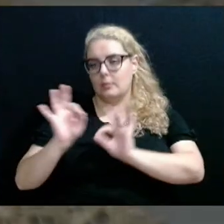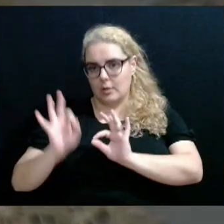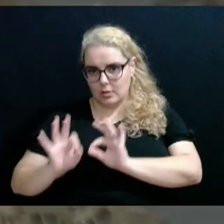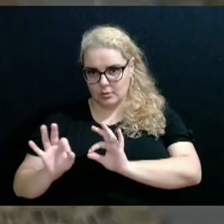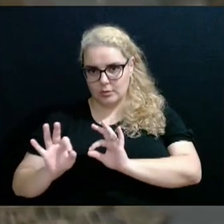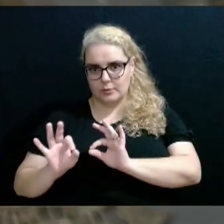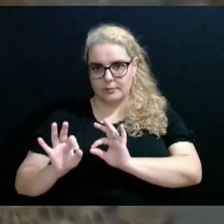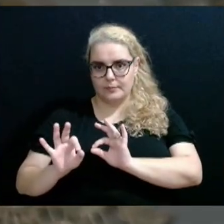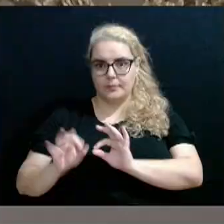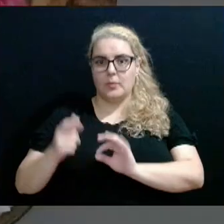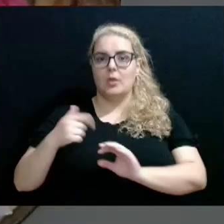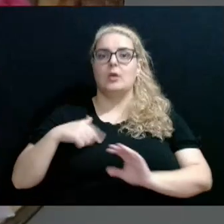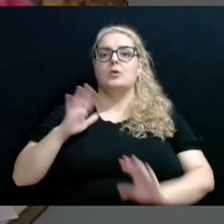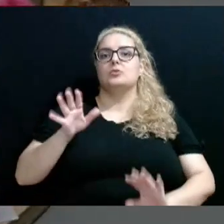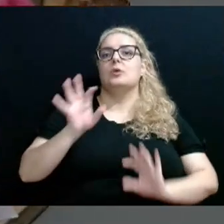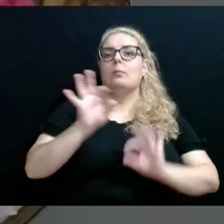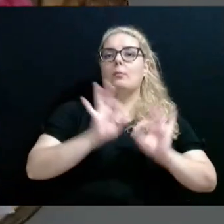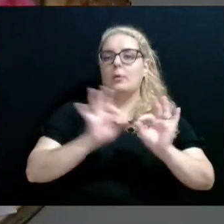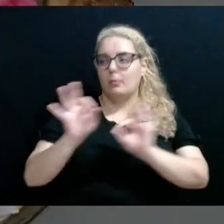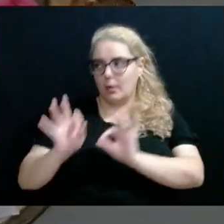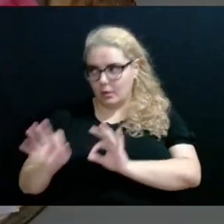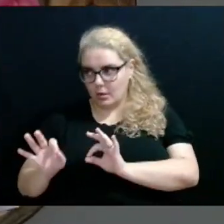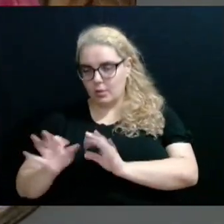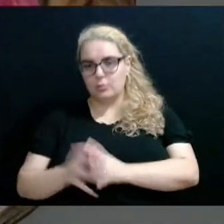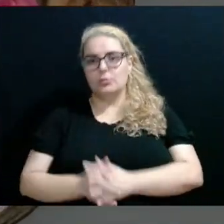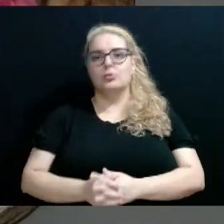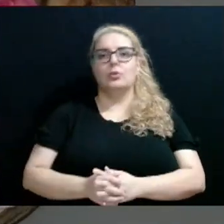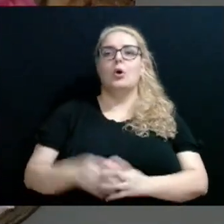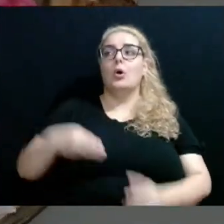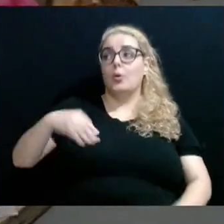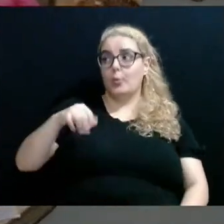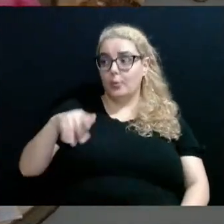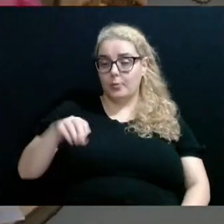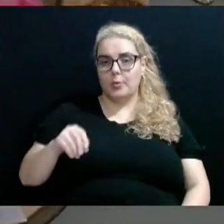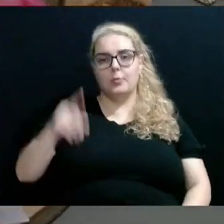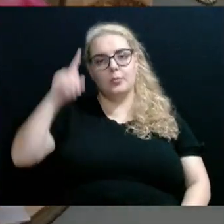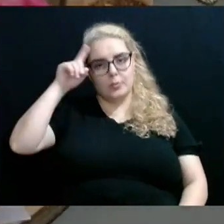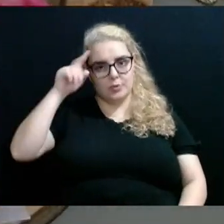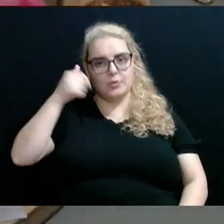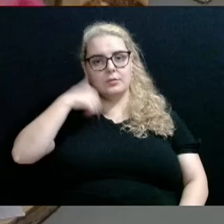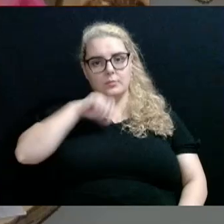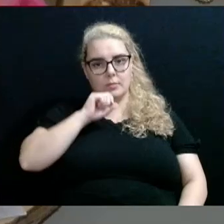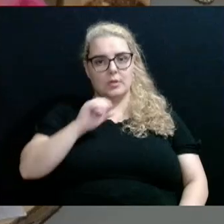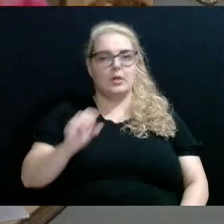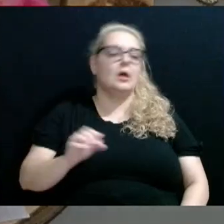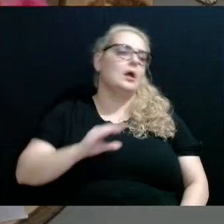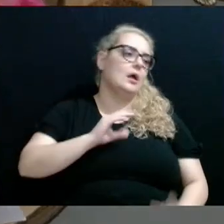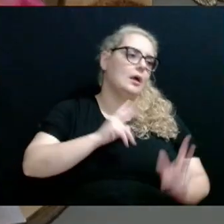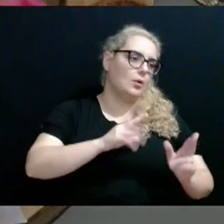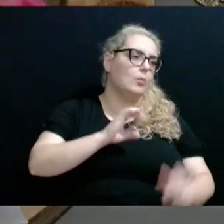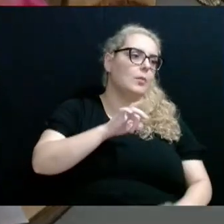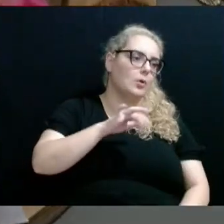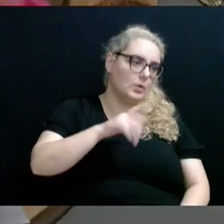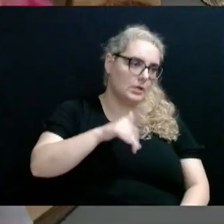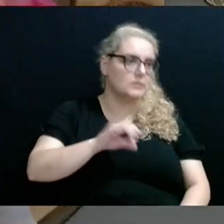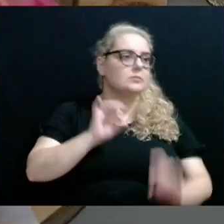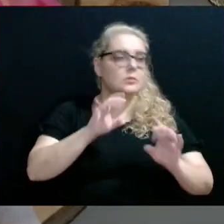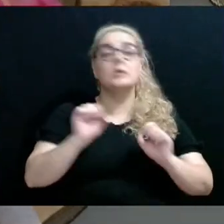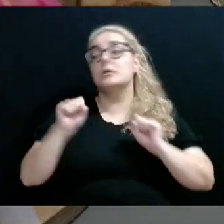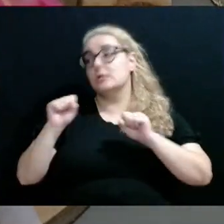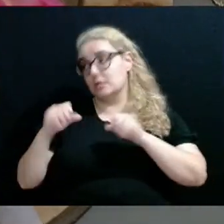estou preparando o mimo para os Dia das Mães. Já estou deixando como se fosse mais ou uma menos- coleção especial. Isso, é uma coleção